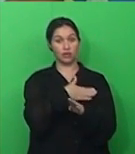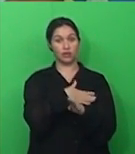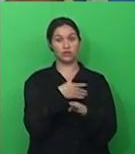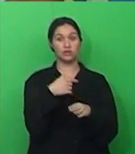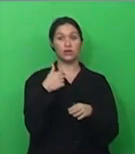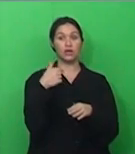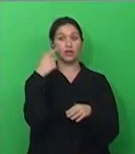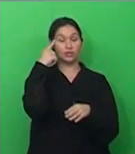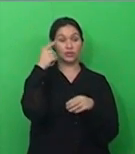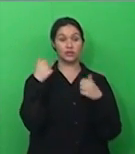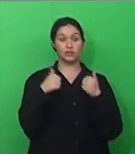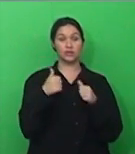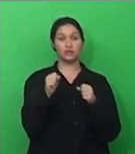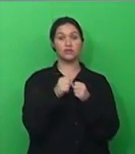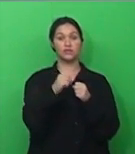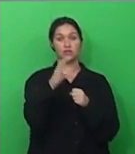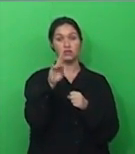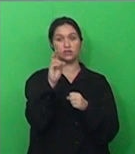pela parte.